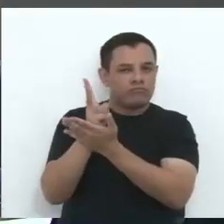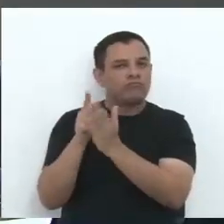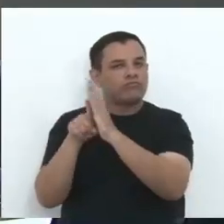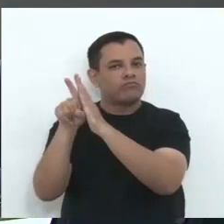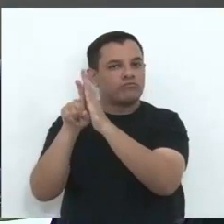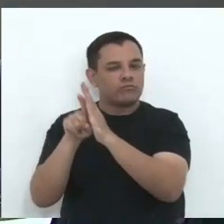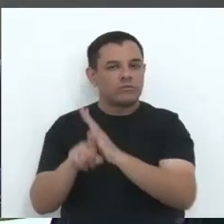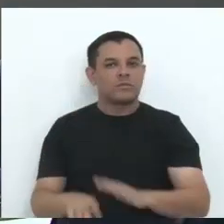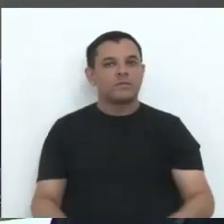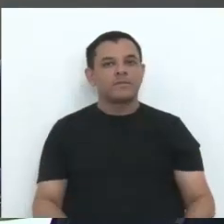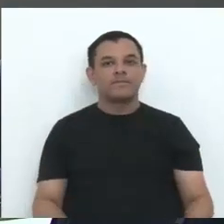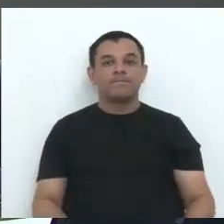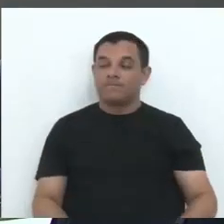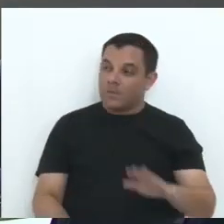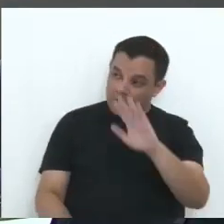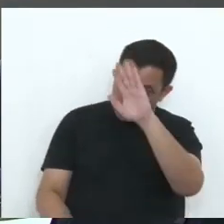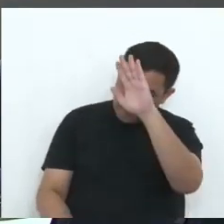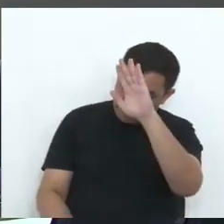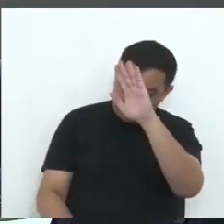Questão de ordem, senhor presidente.